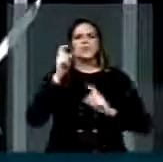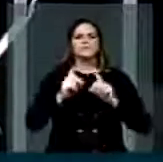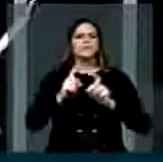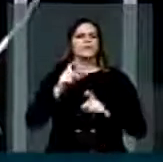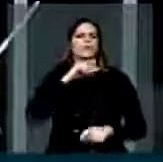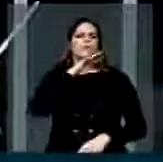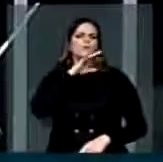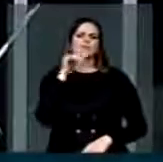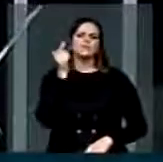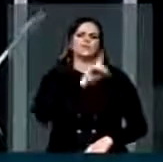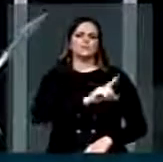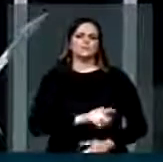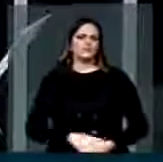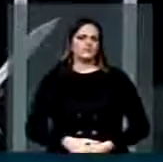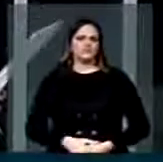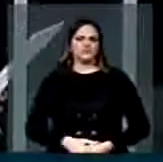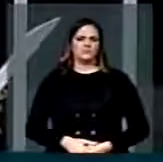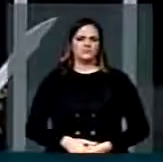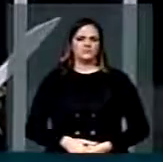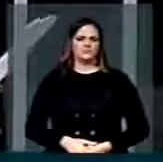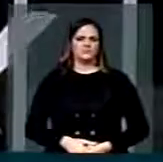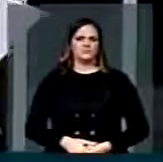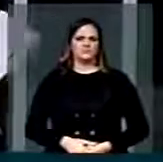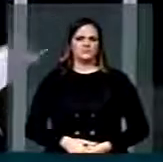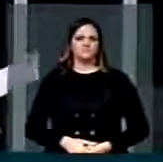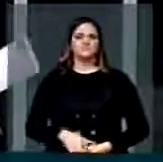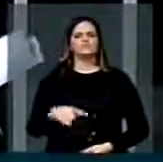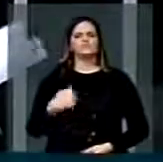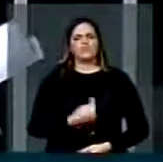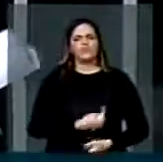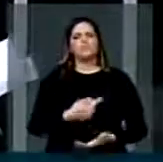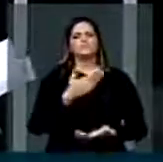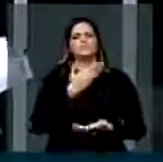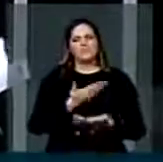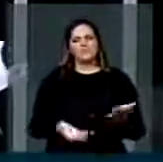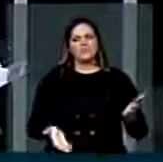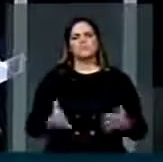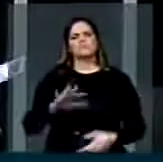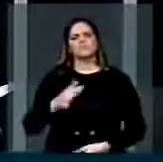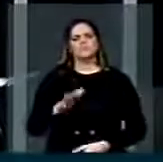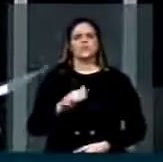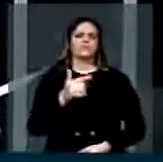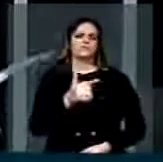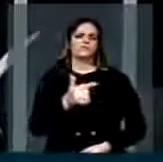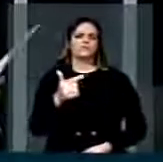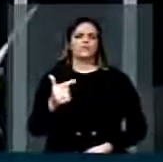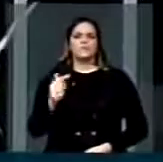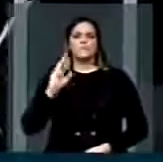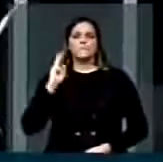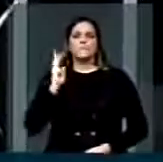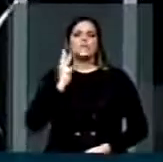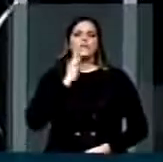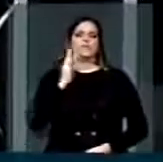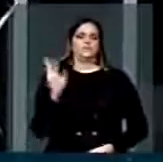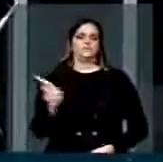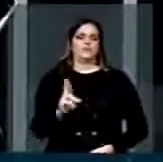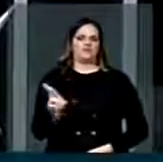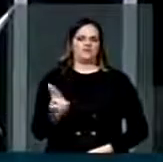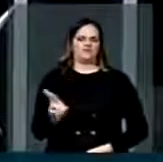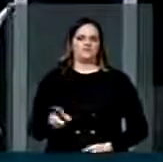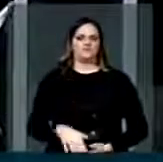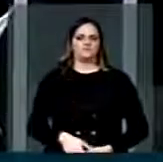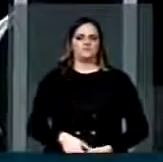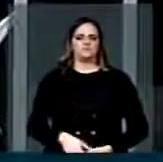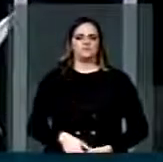liberar. E nós perdemos nesse período cerca de 22 milhões de reais.